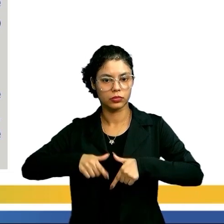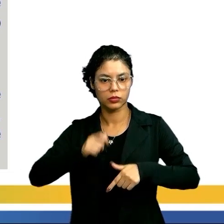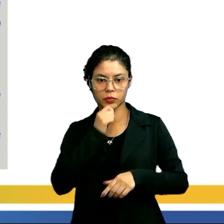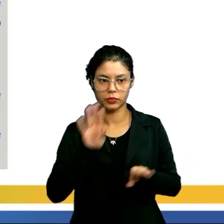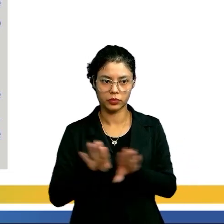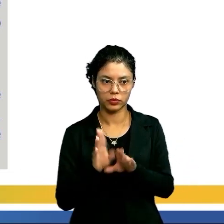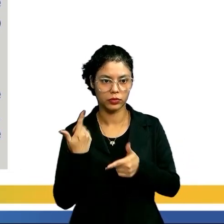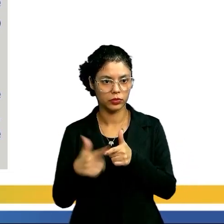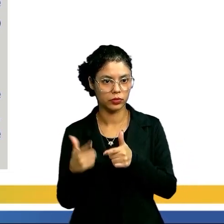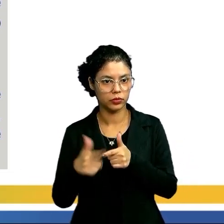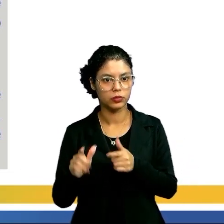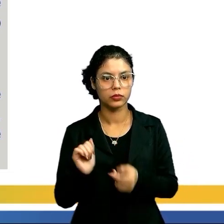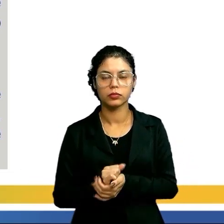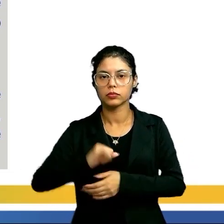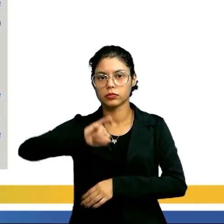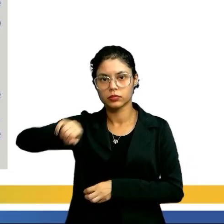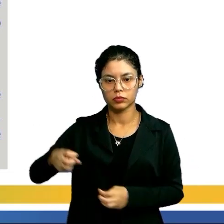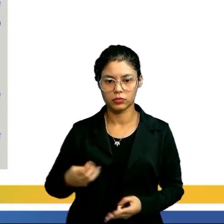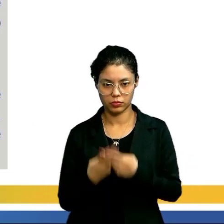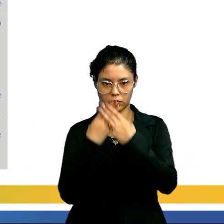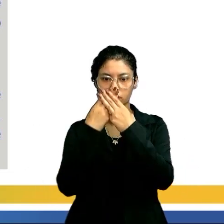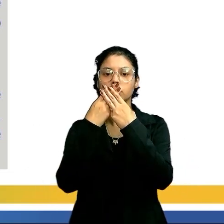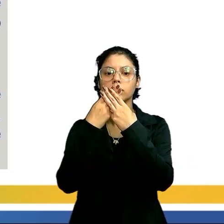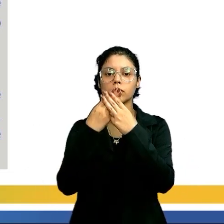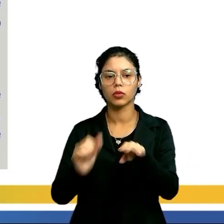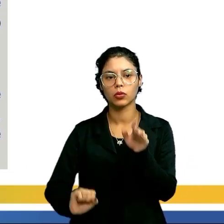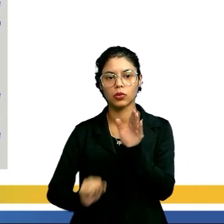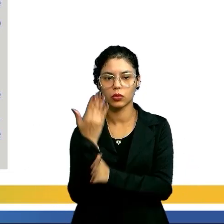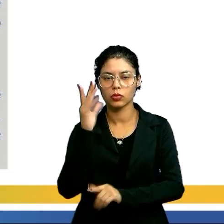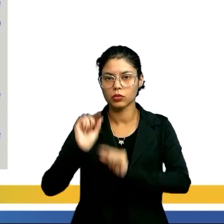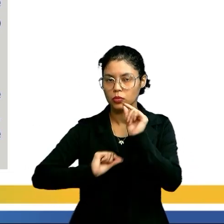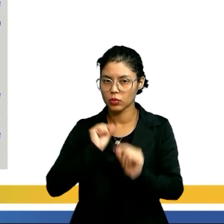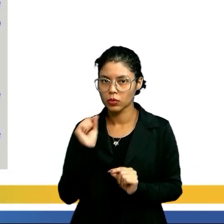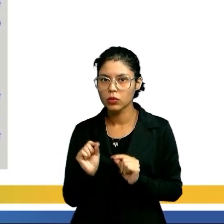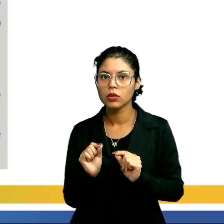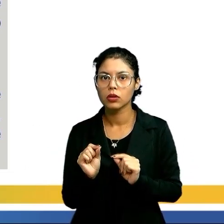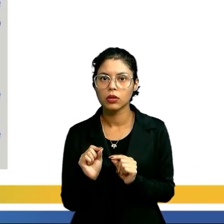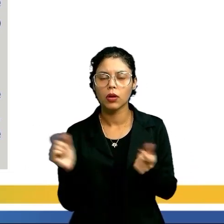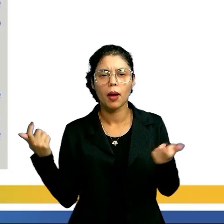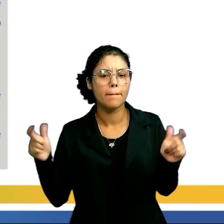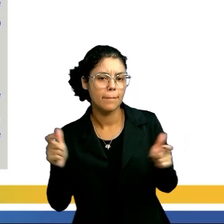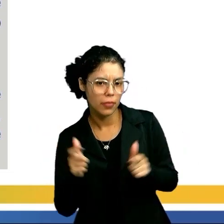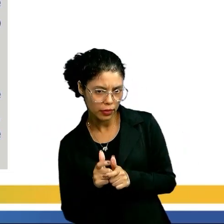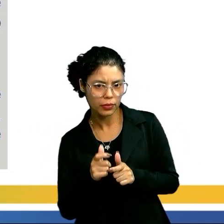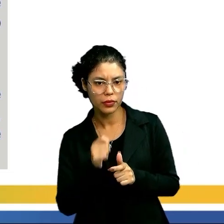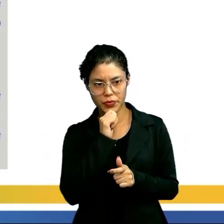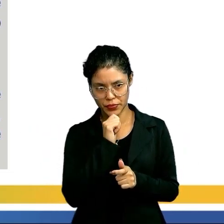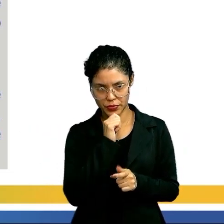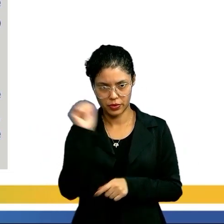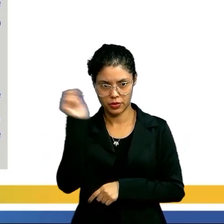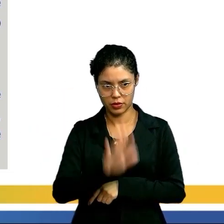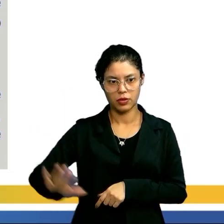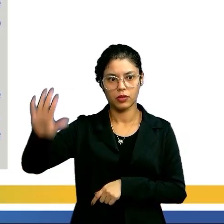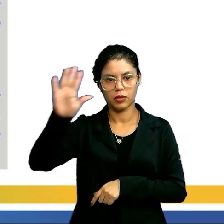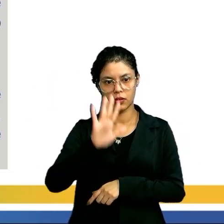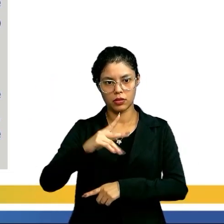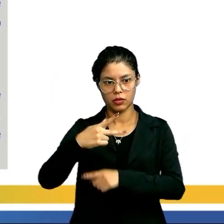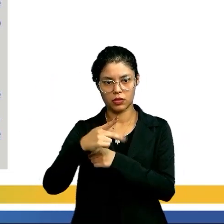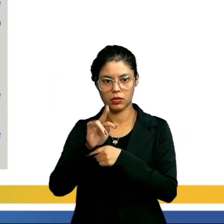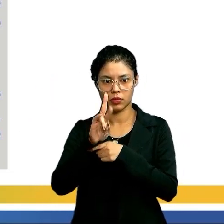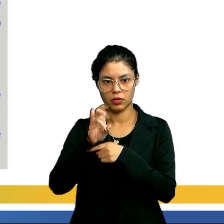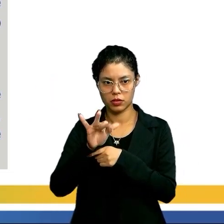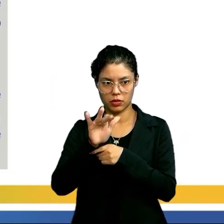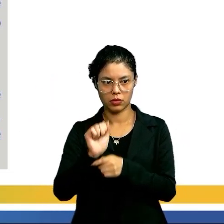o problema dos judeus. Criou uma nova minoria nacional, os